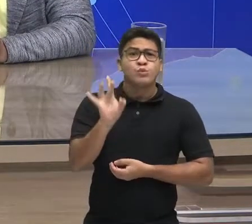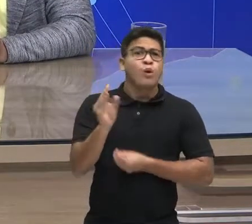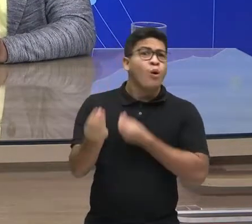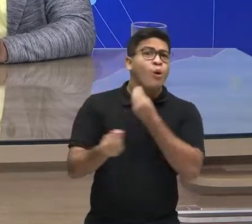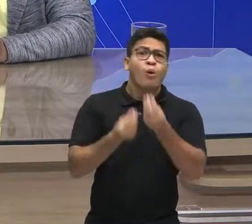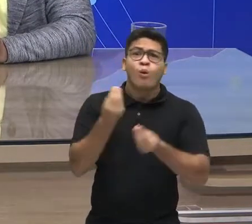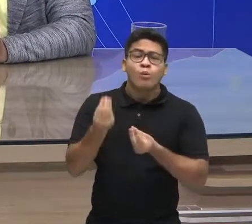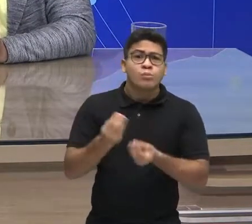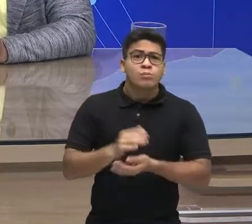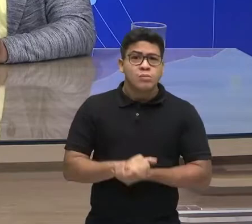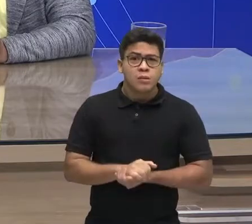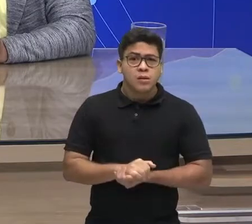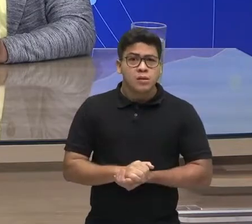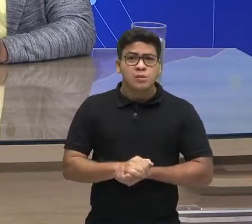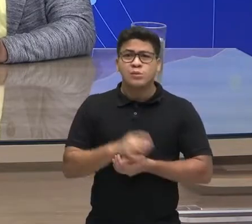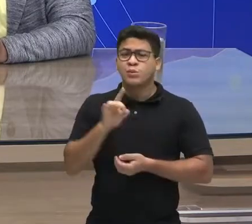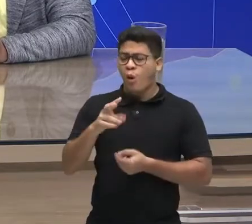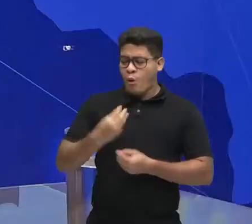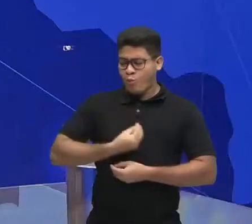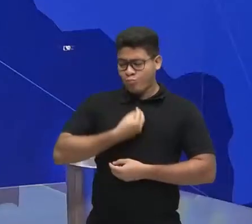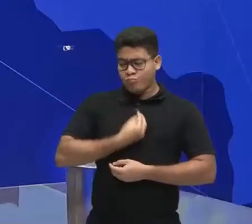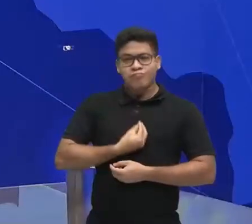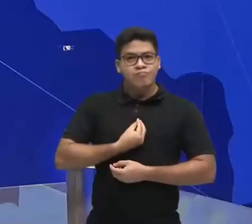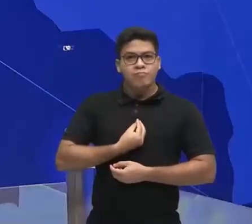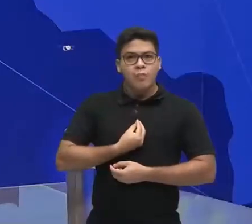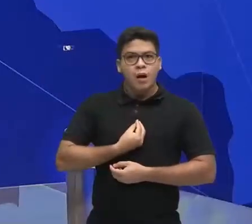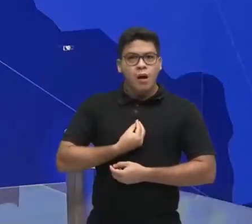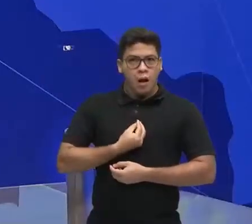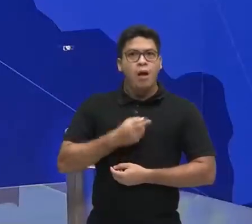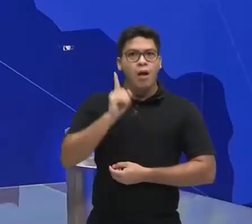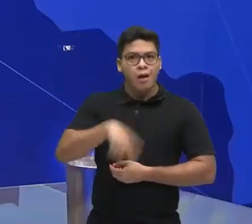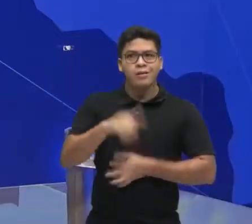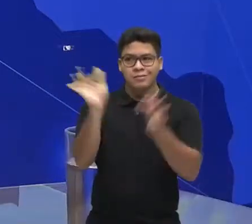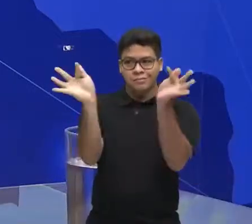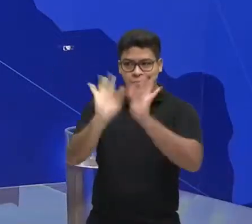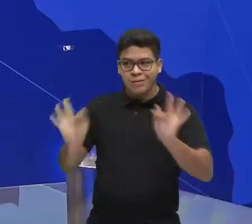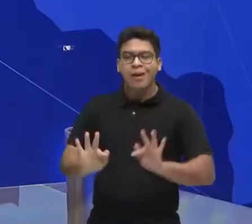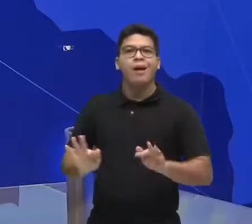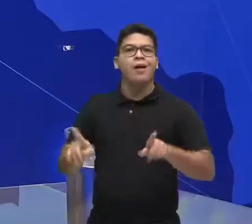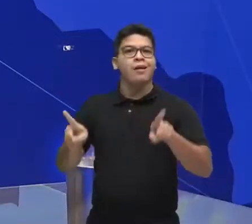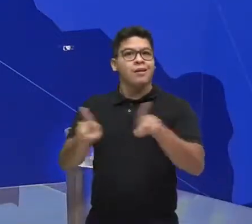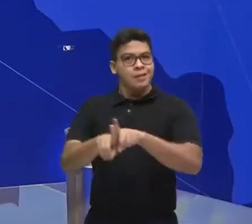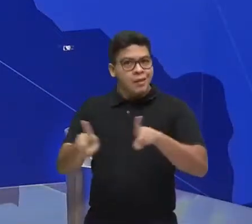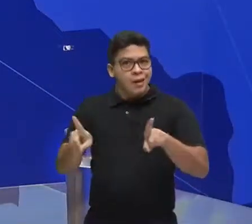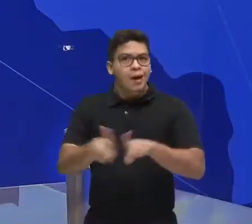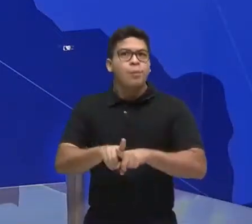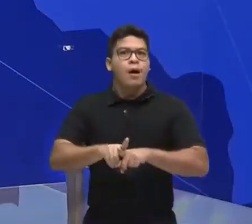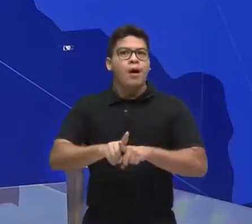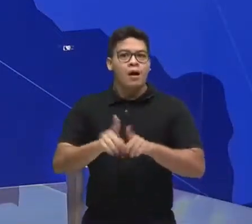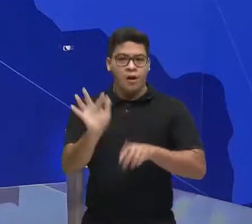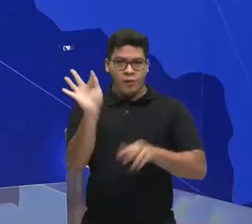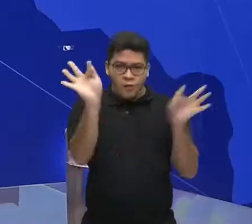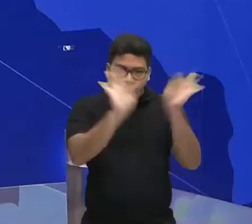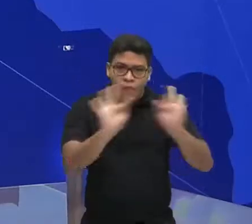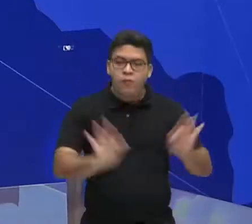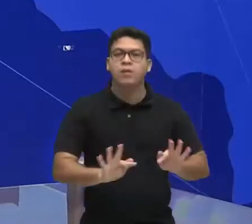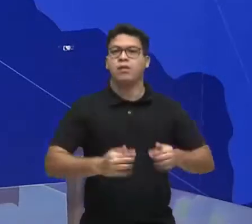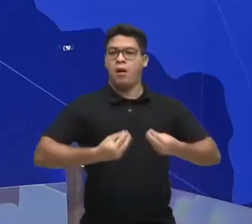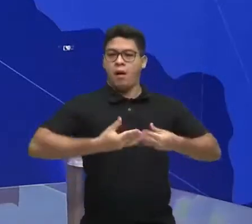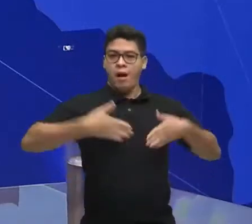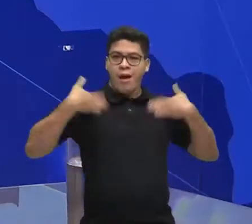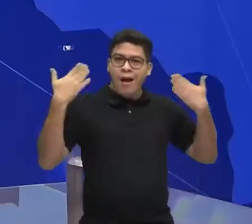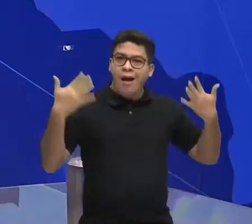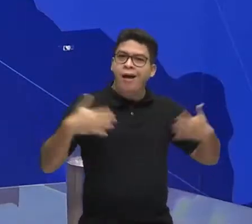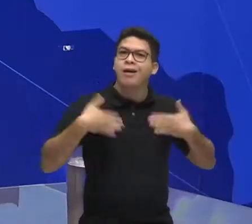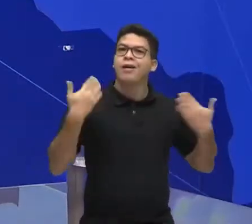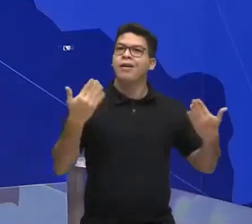tão naturalmente como a gente vivencia as alegrias. Então, a gente vai vivenciar esse sofrimento da mesma forma que a gente vivencia as